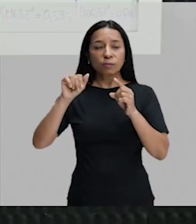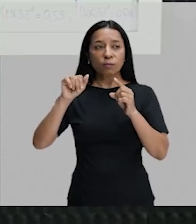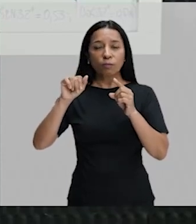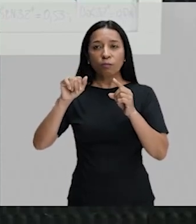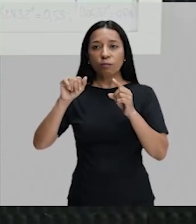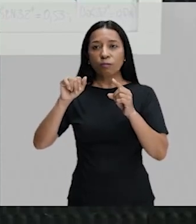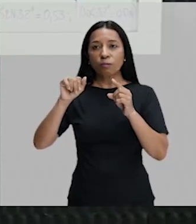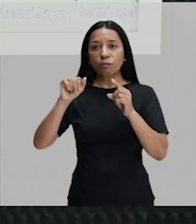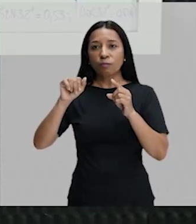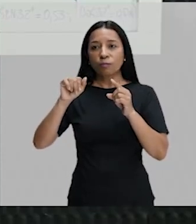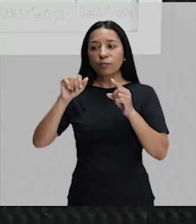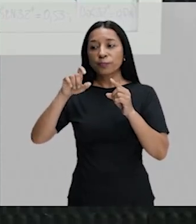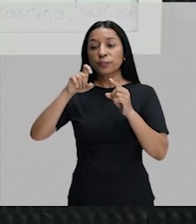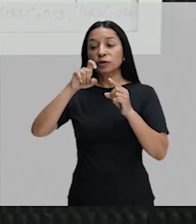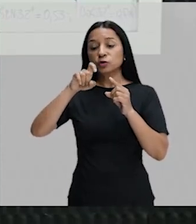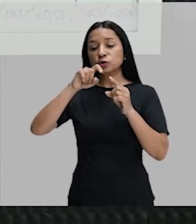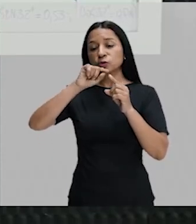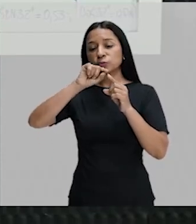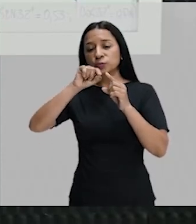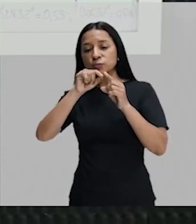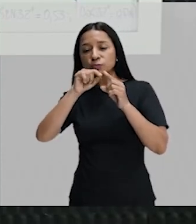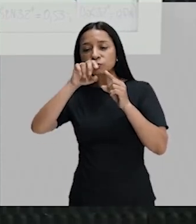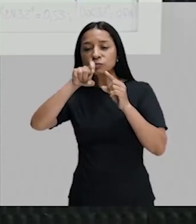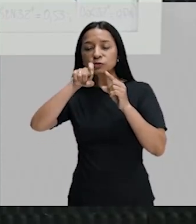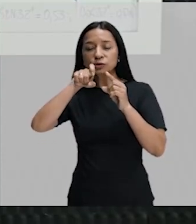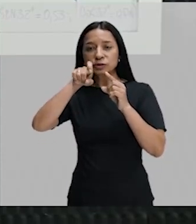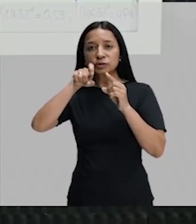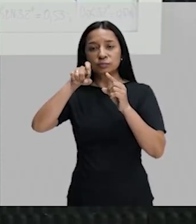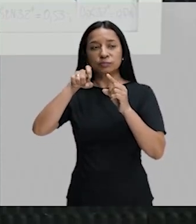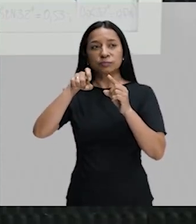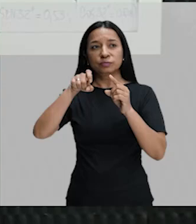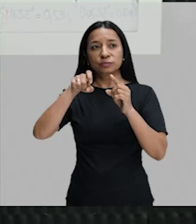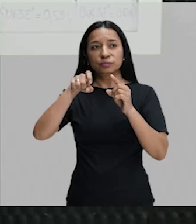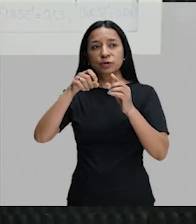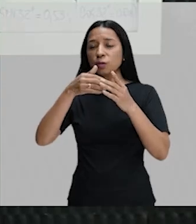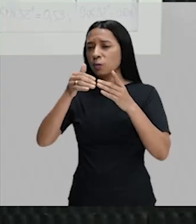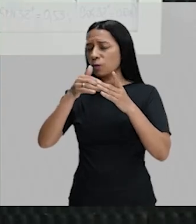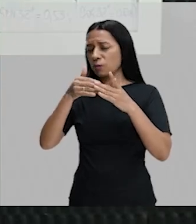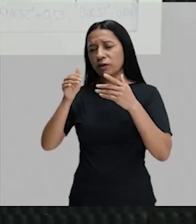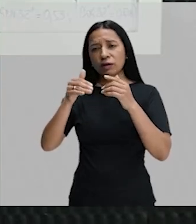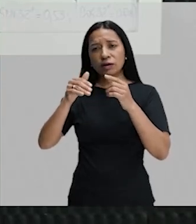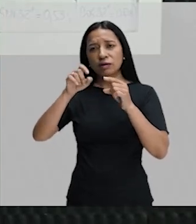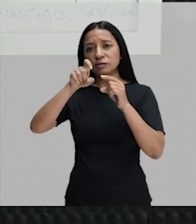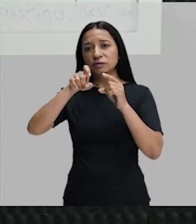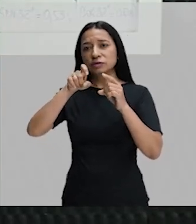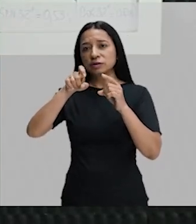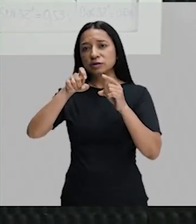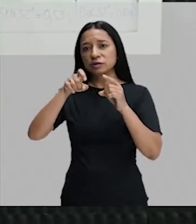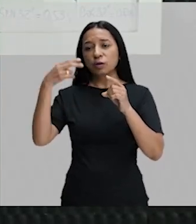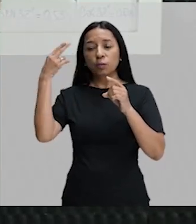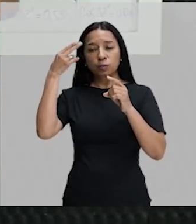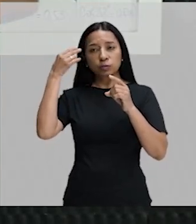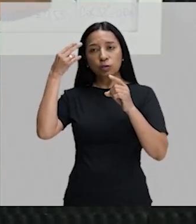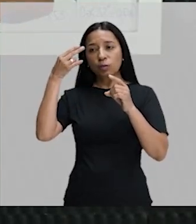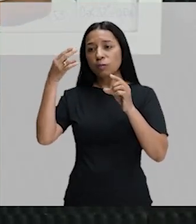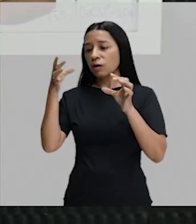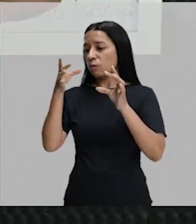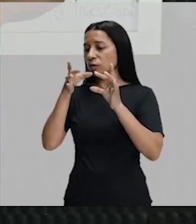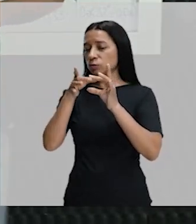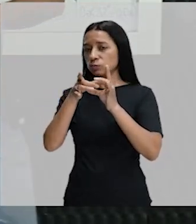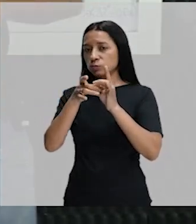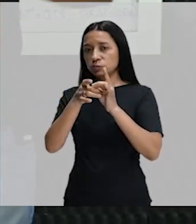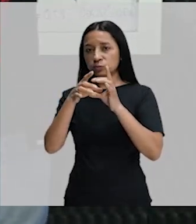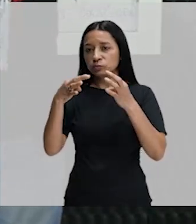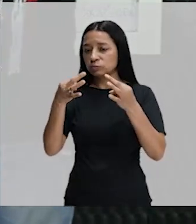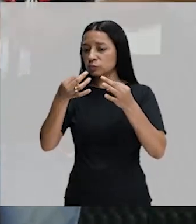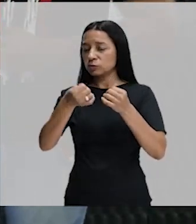aqui de ângulo X, certo? Um ângulo qualquer X, ele é um ângulo comum a todos os três